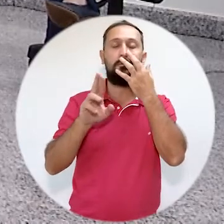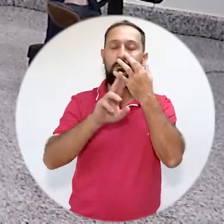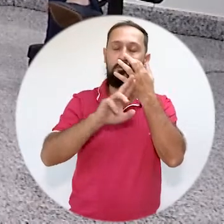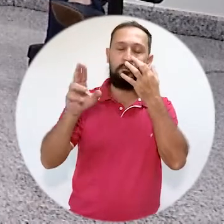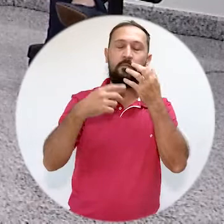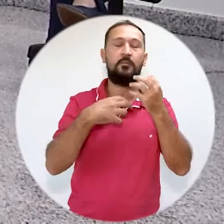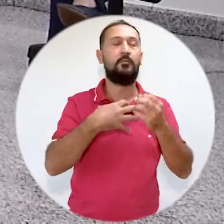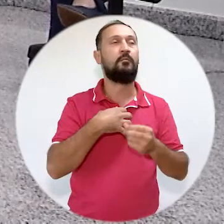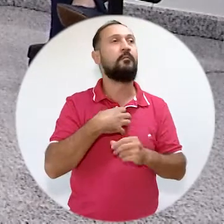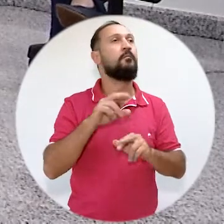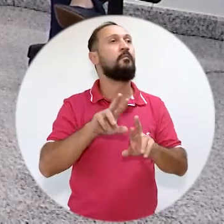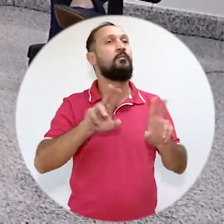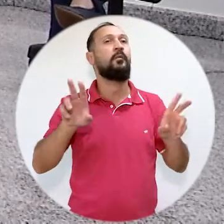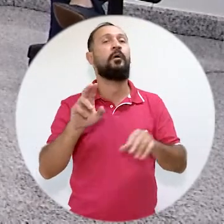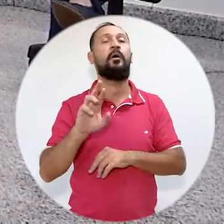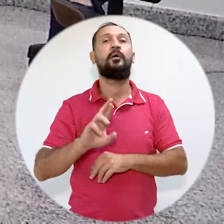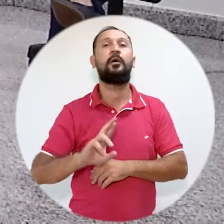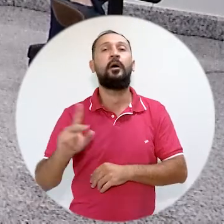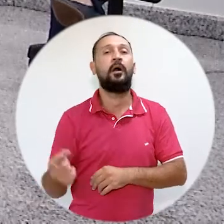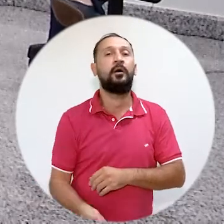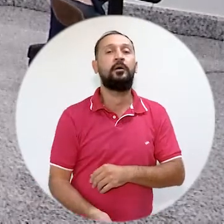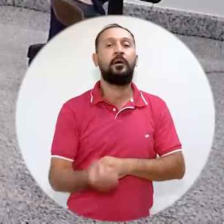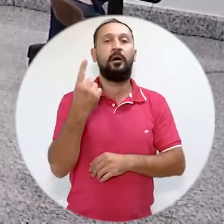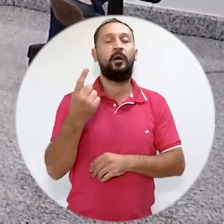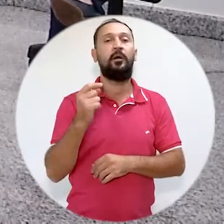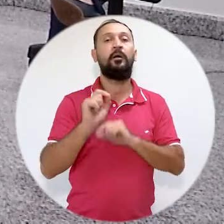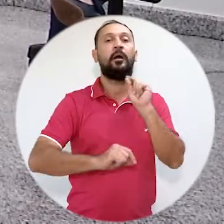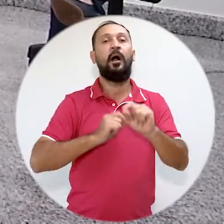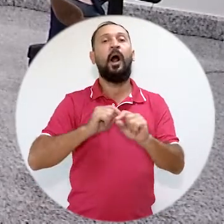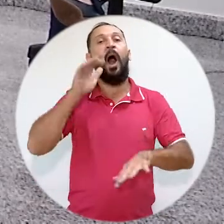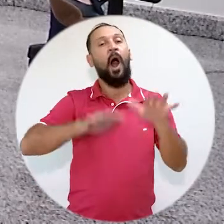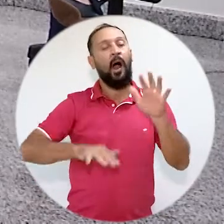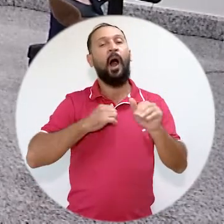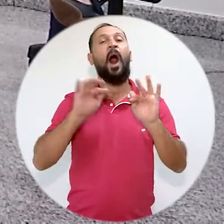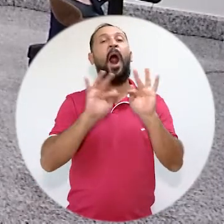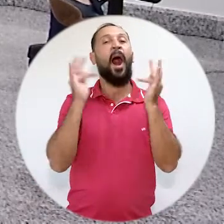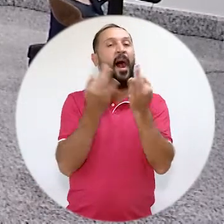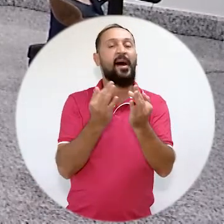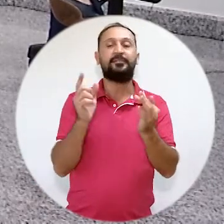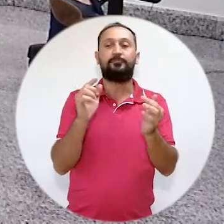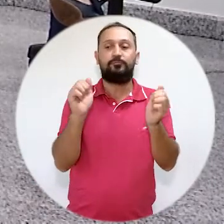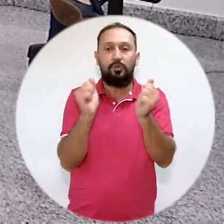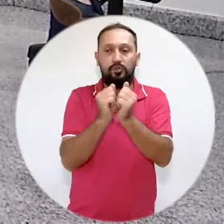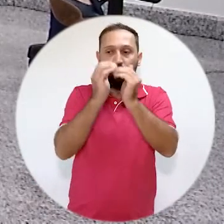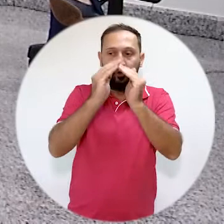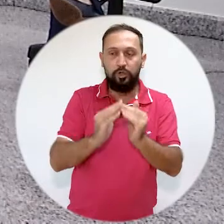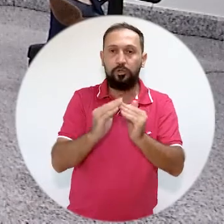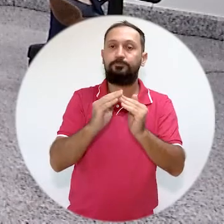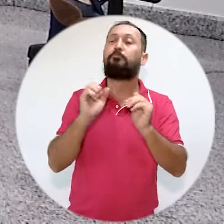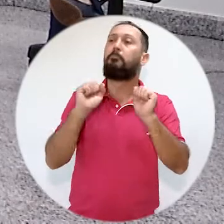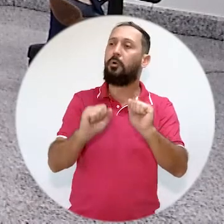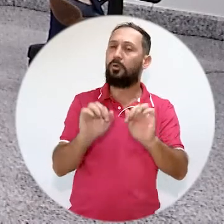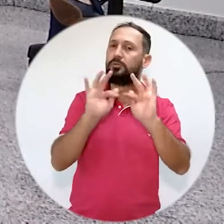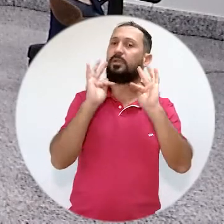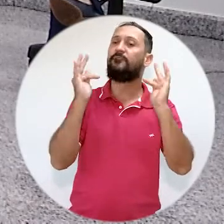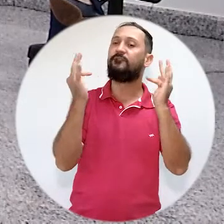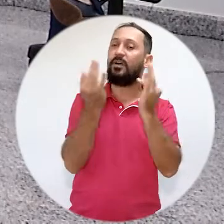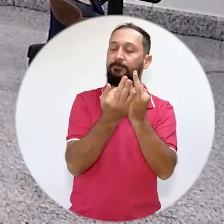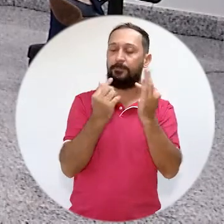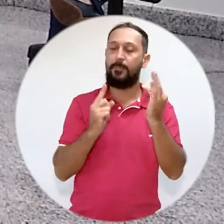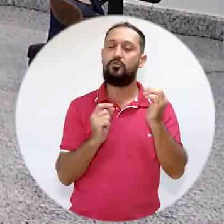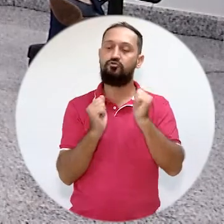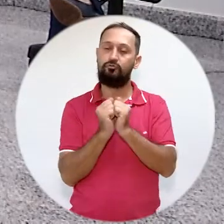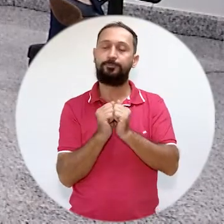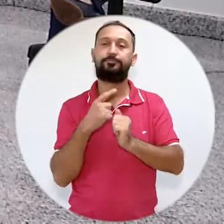termo, né, do estranhamento. É bom para nossa reflexão, hein? Às vezes, família não é estar tudo no mesmo lugar, não. Você pode estar no mesmo lugar e cada um no